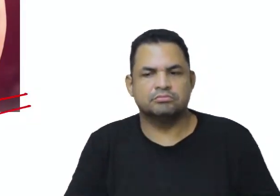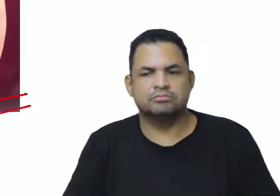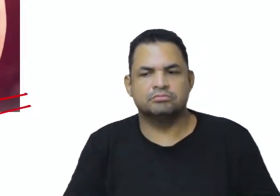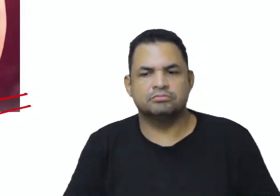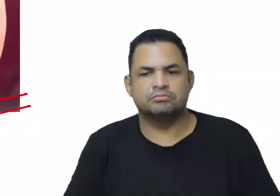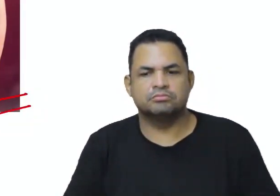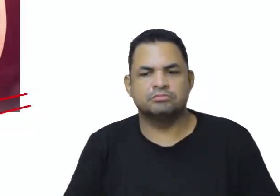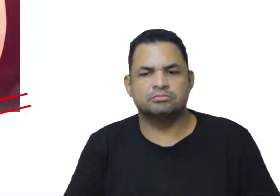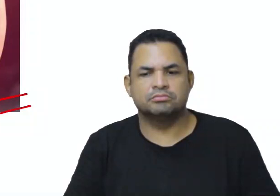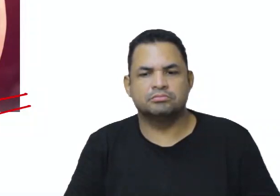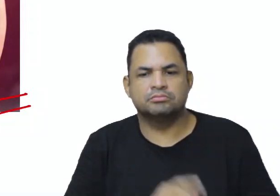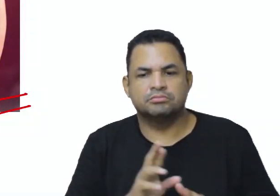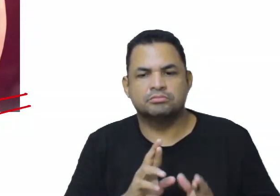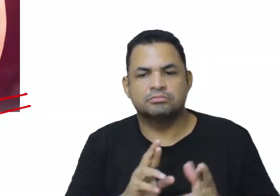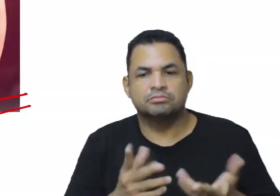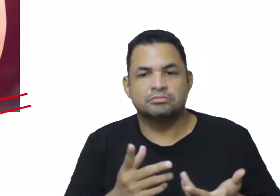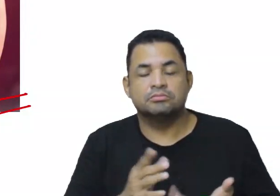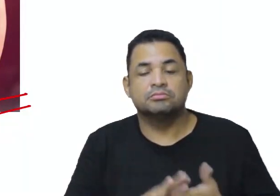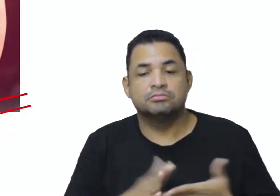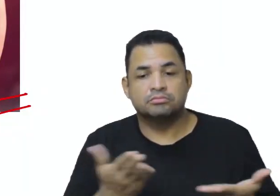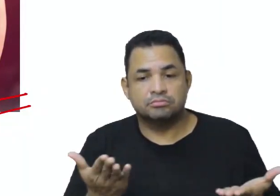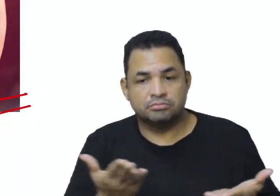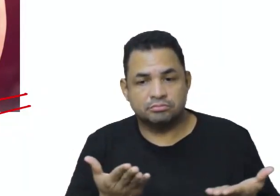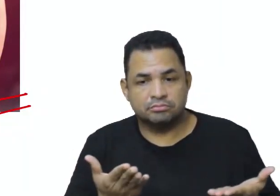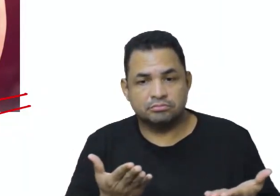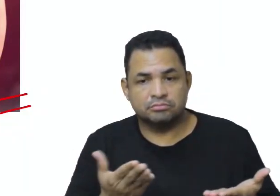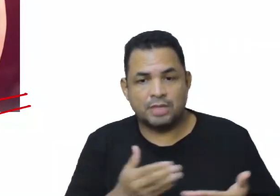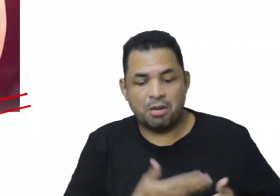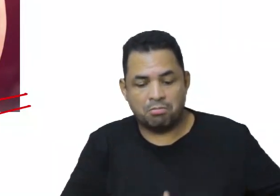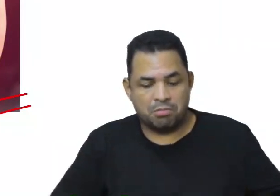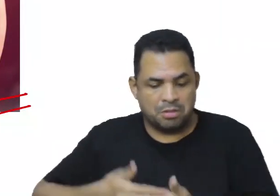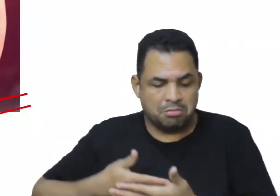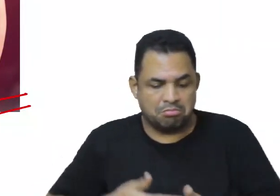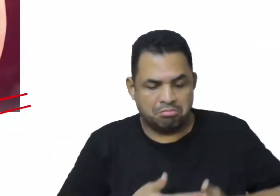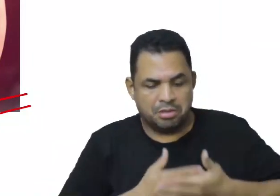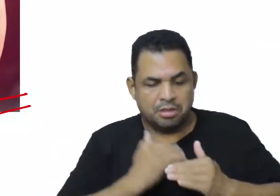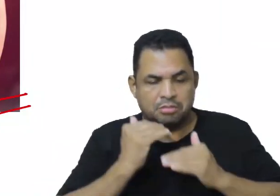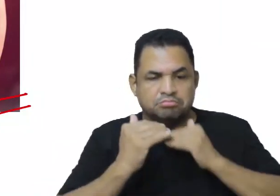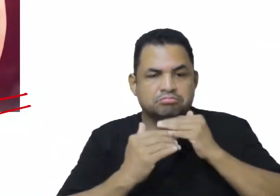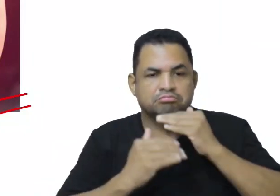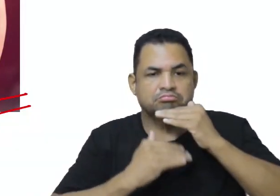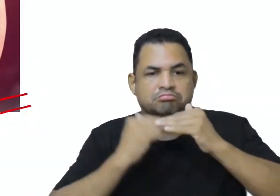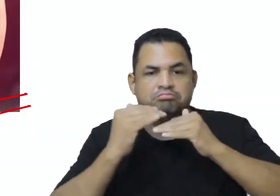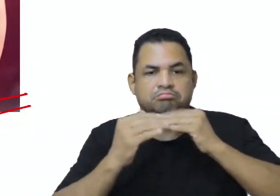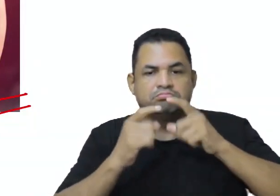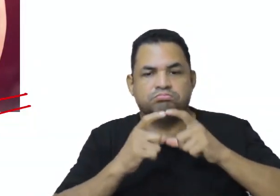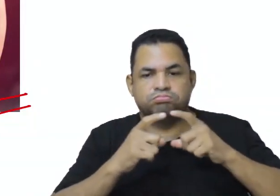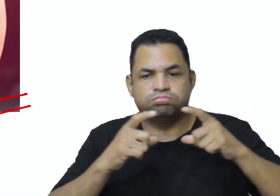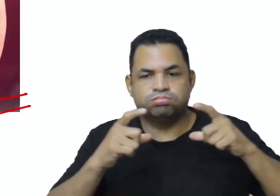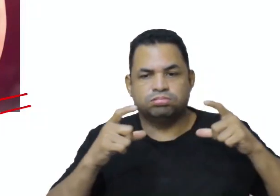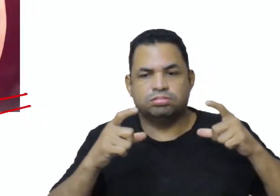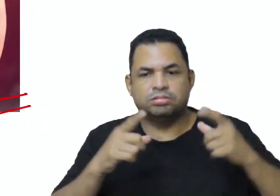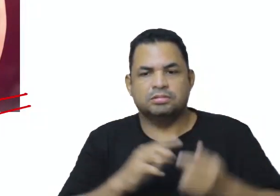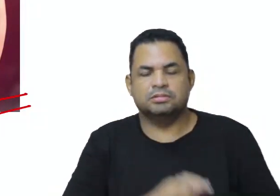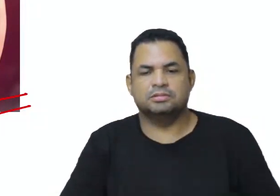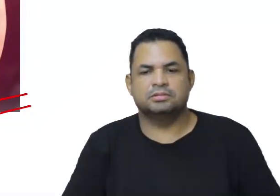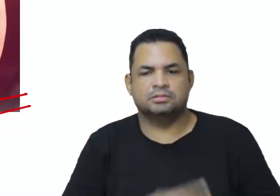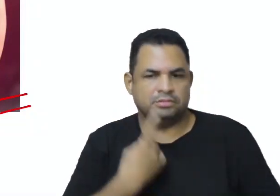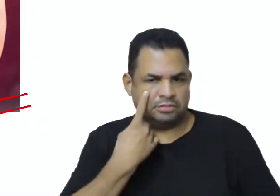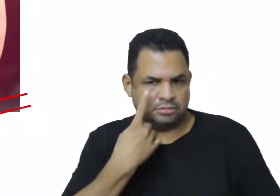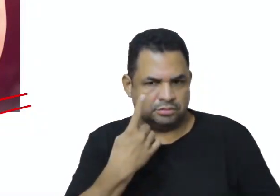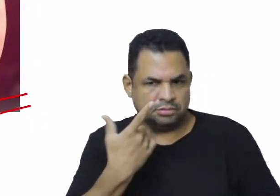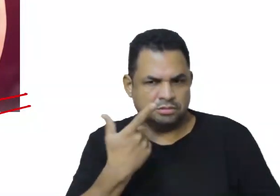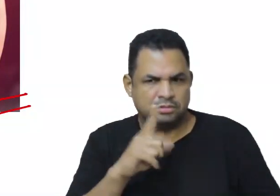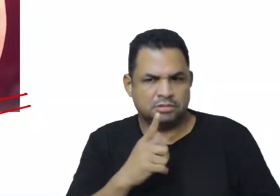né, distinguir sim. Agora sim, isso é um bebê em desenvolvimento, tá bom? E é também claro para a gente que ele